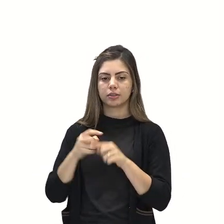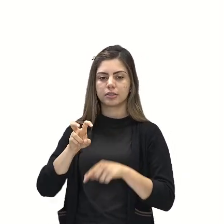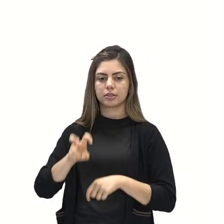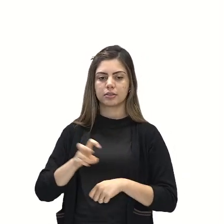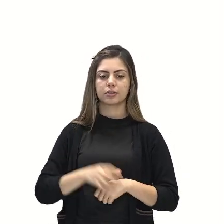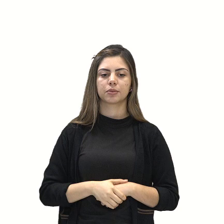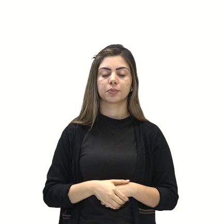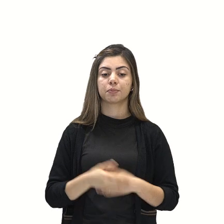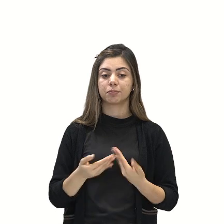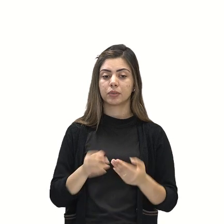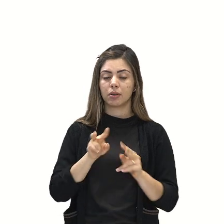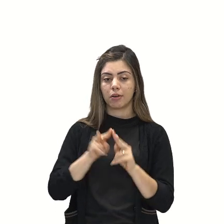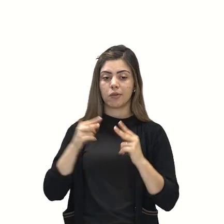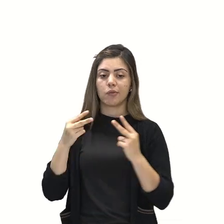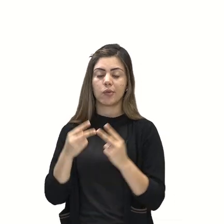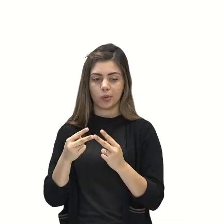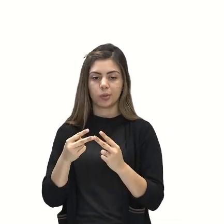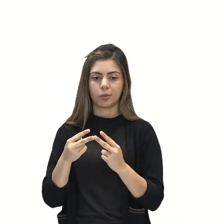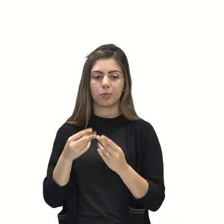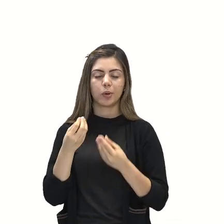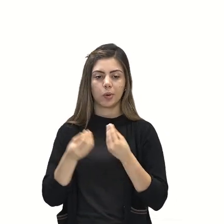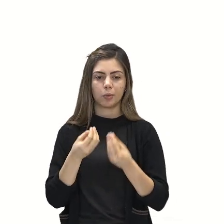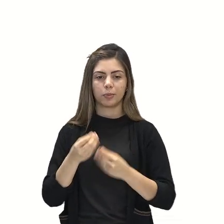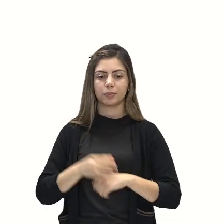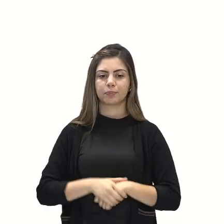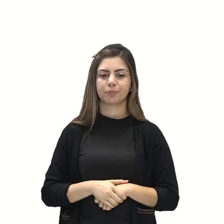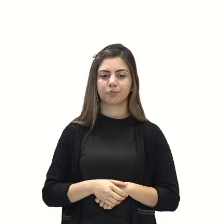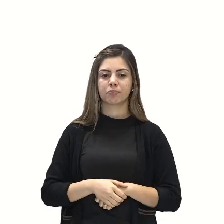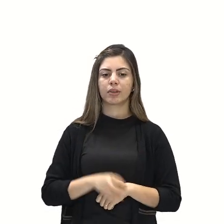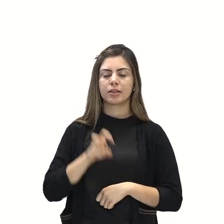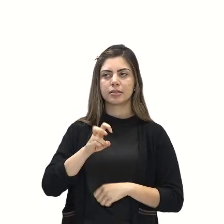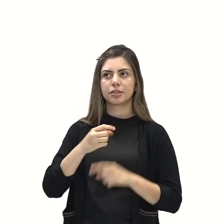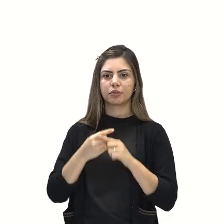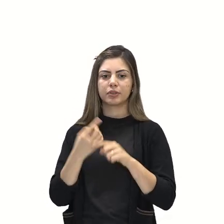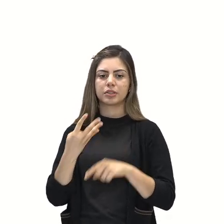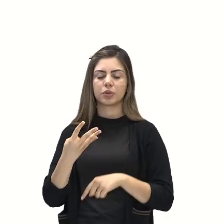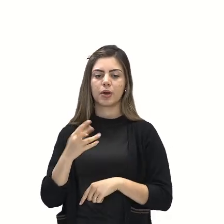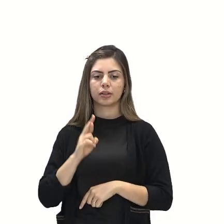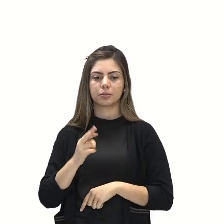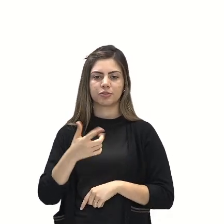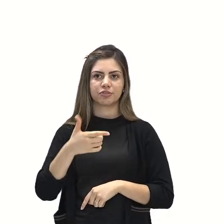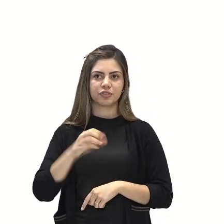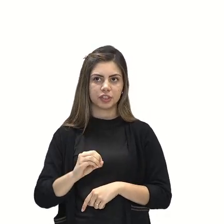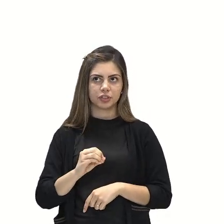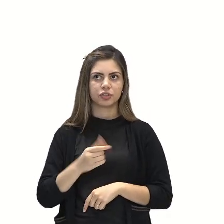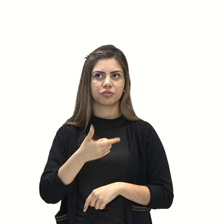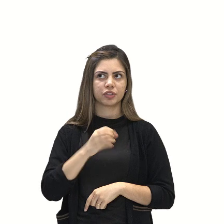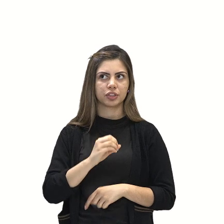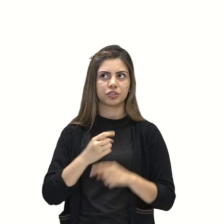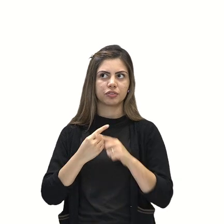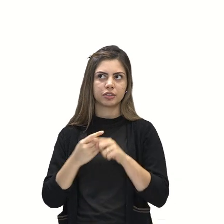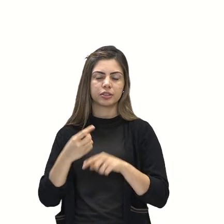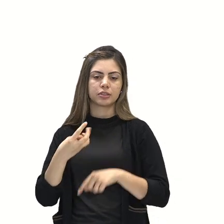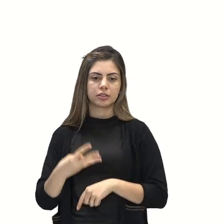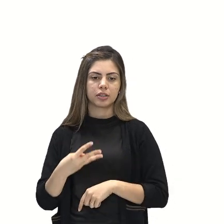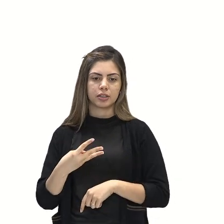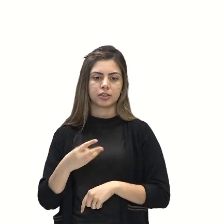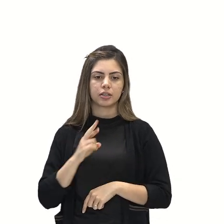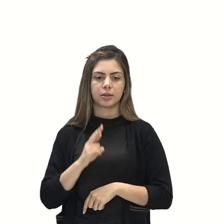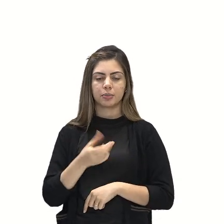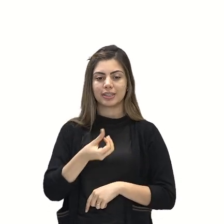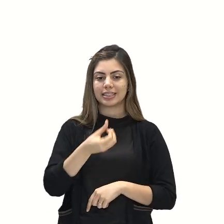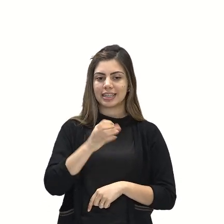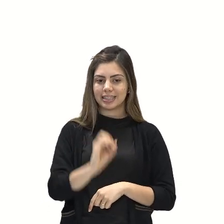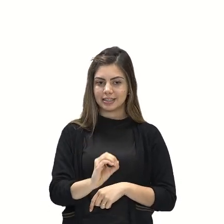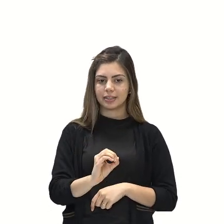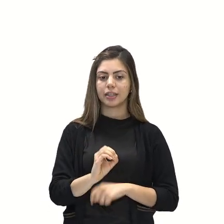Então, o volume desse cilindro vai ficar, ó, 5 vezes 4, 20. 20 vezes 3, 60.